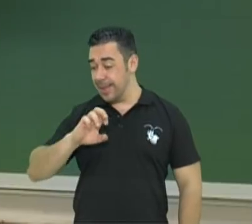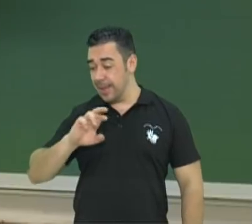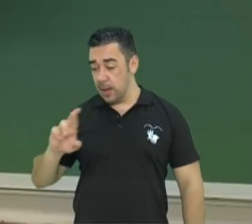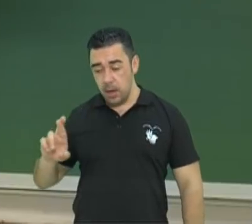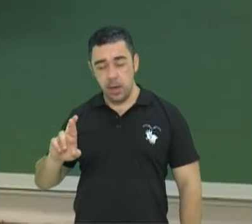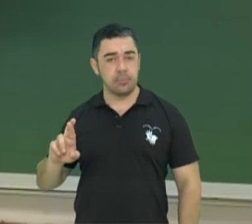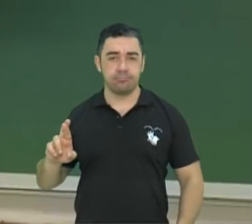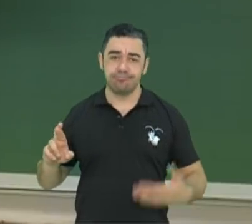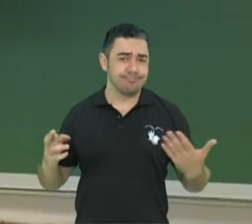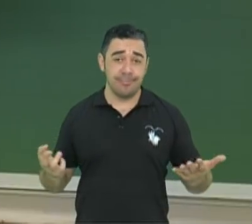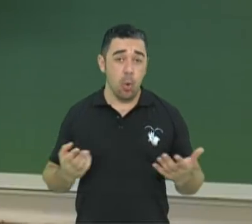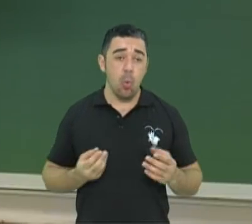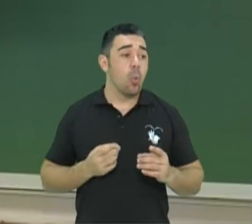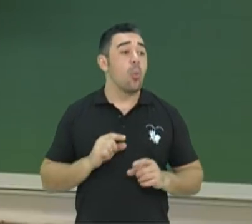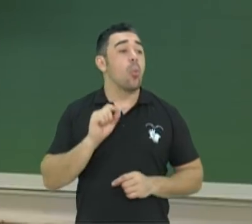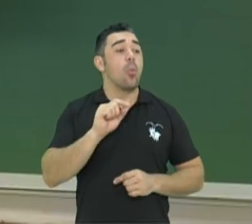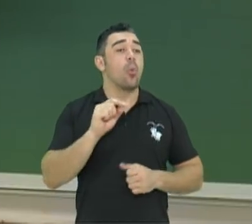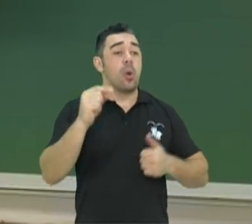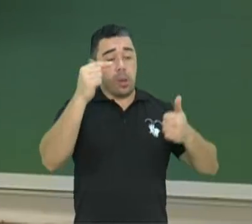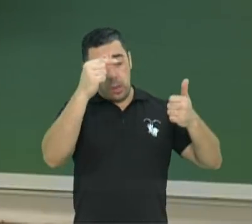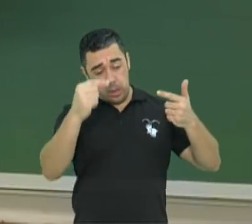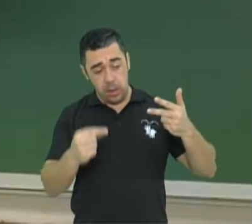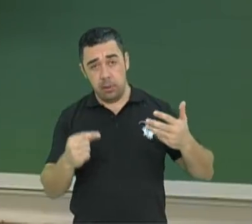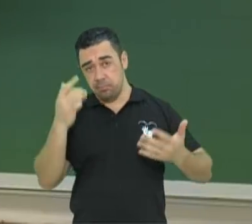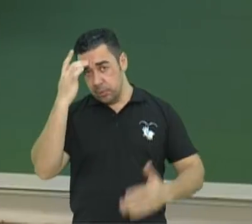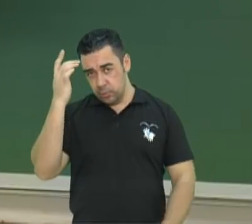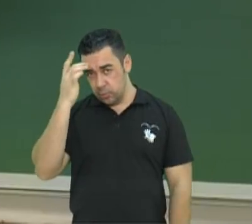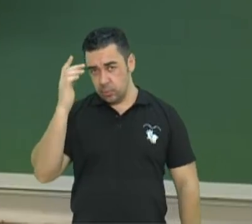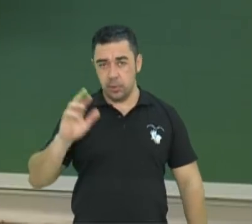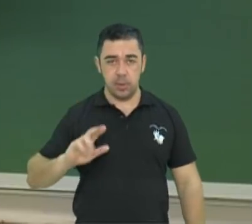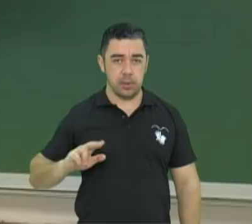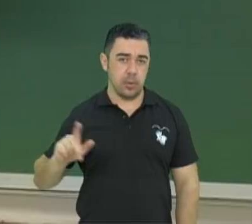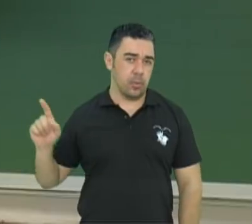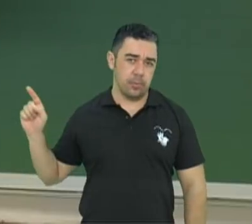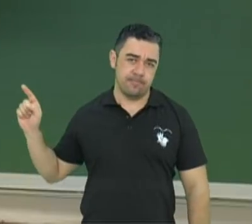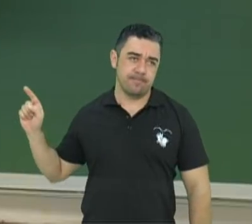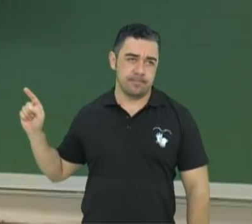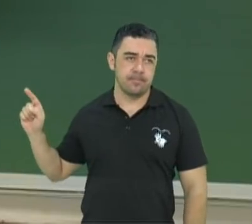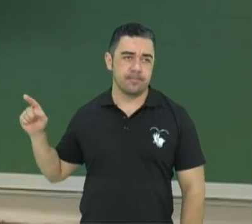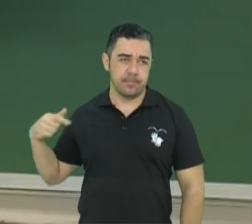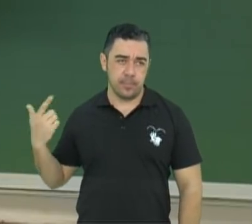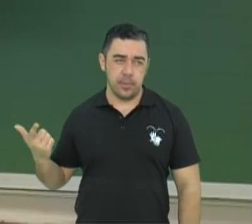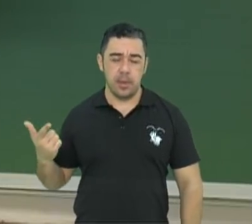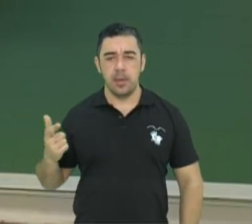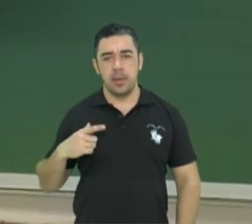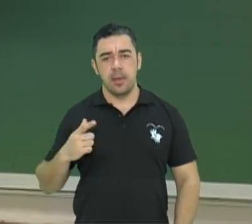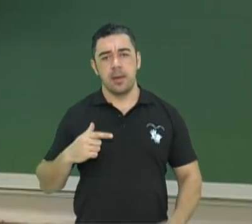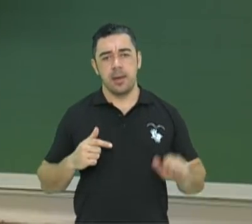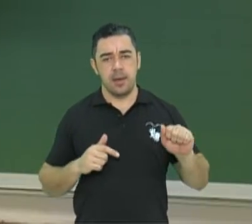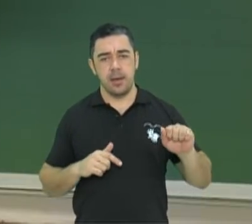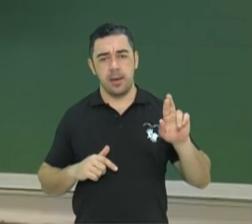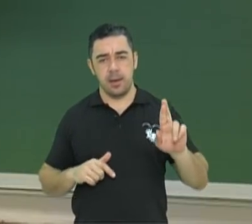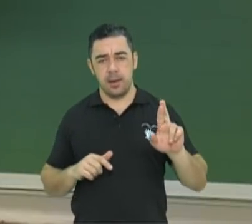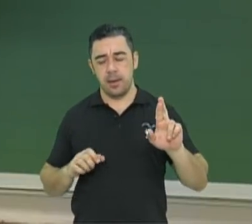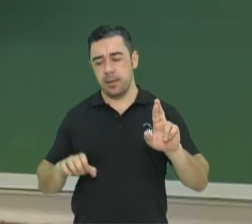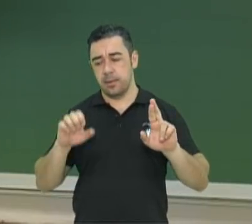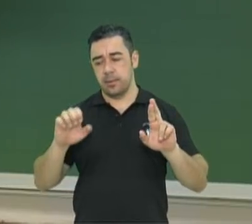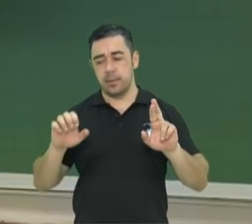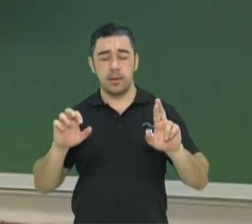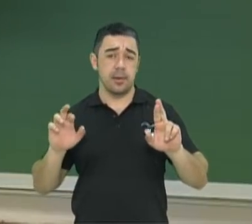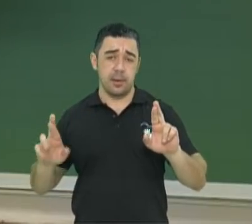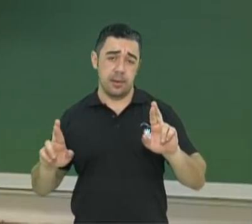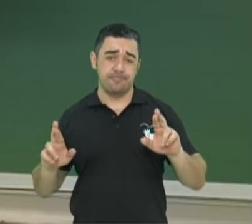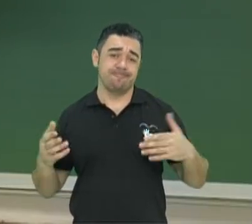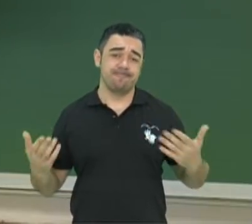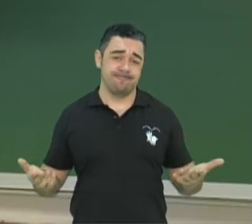né? Ar, er ou ir. Mas nesse caso ali, daquele trecho, os verbos terminavam em ar ou er. Então,